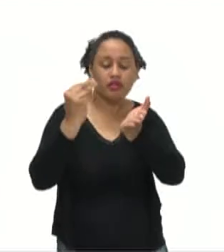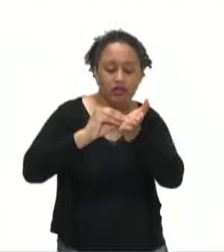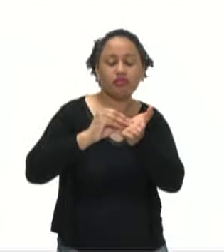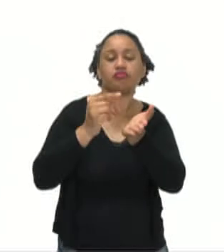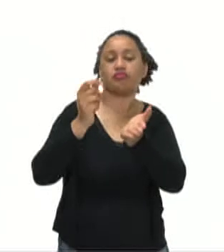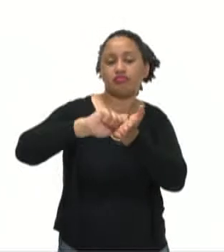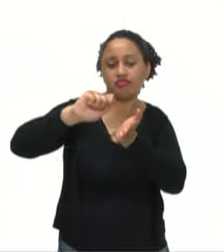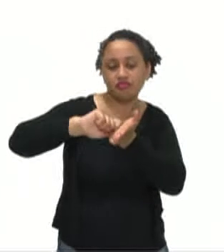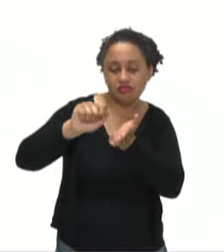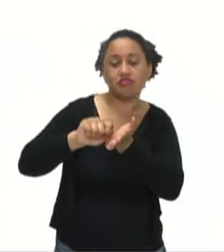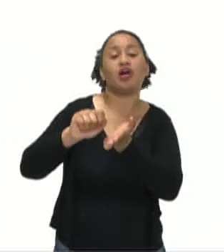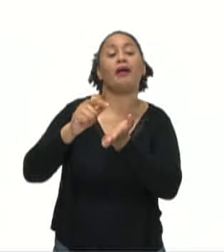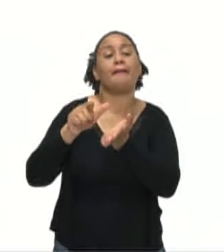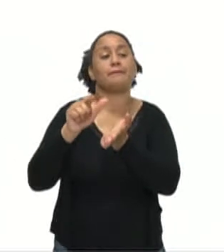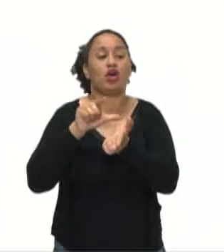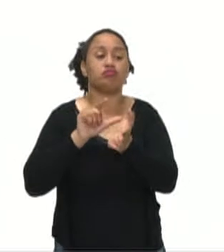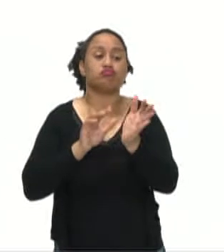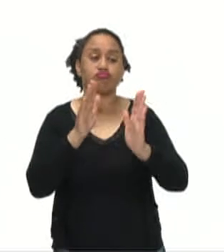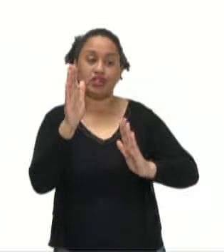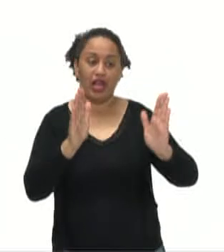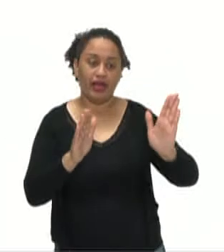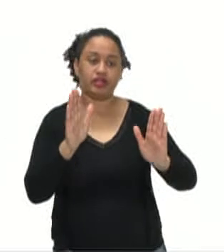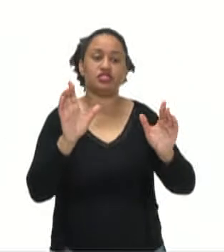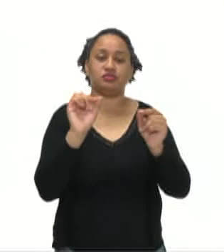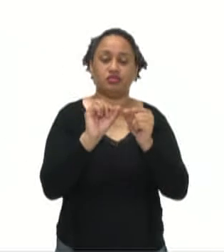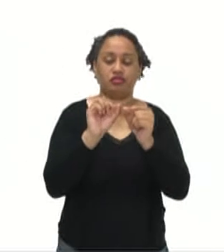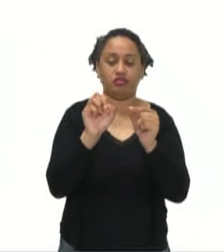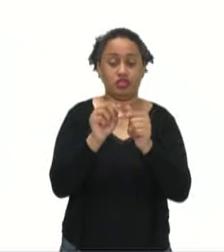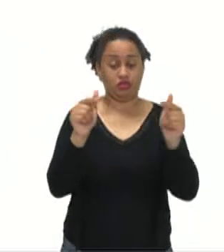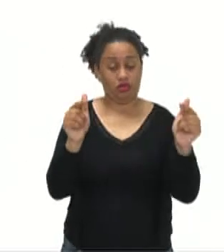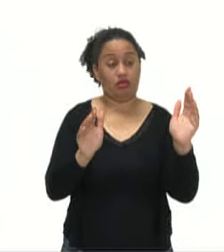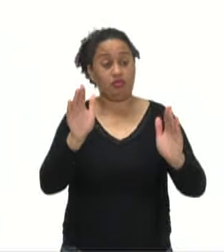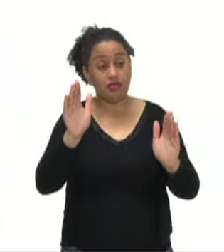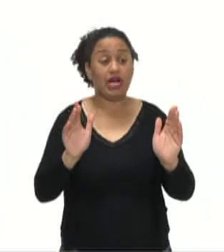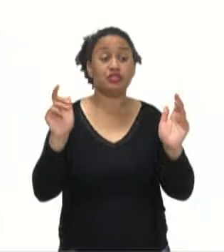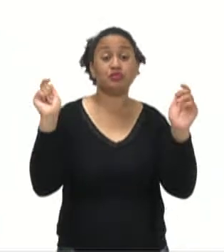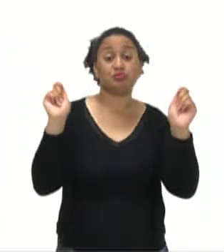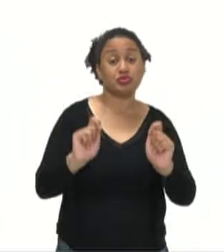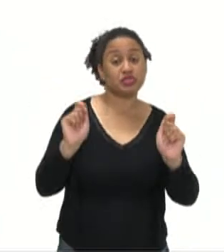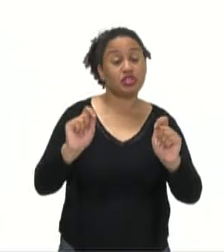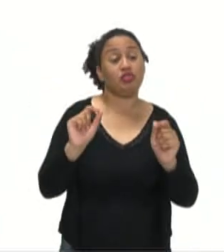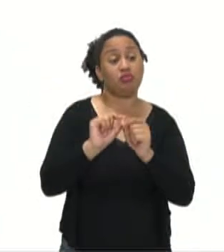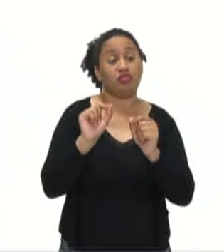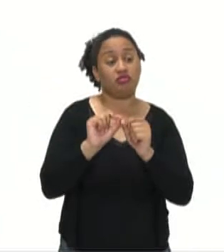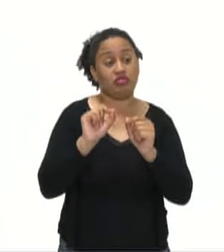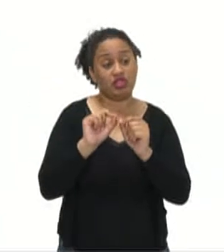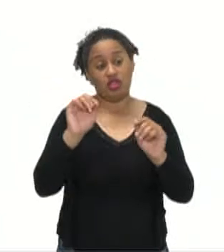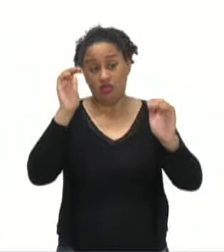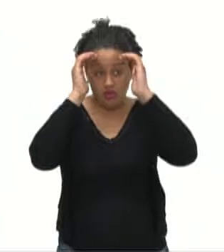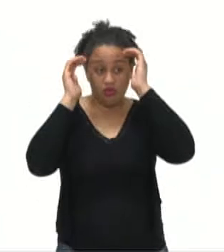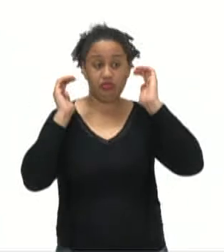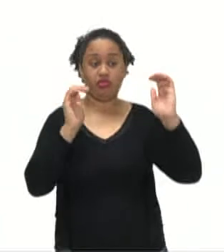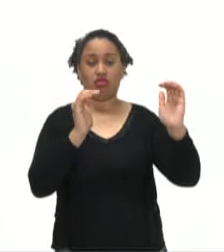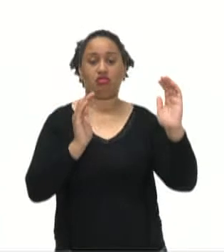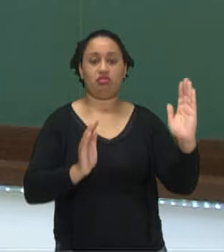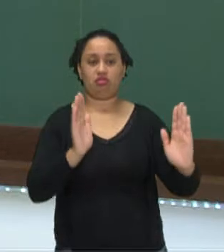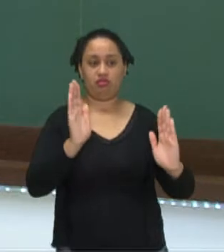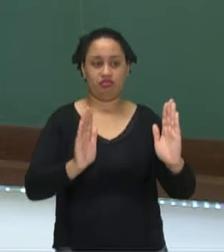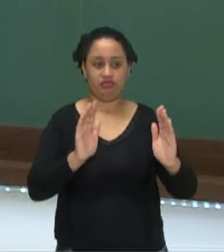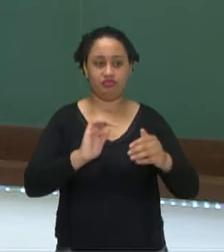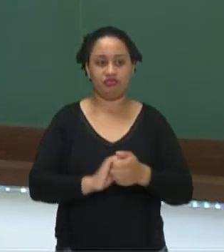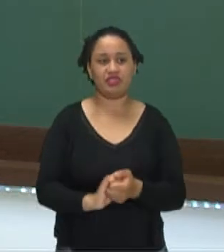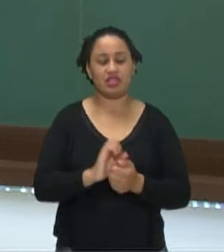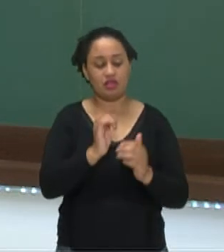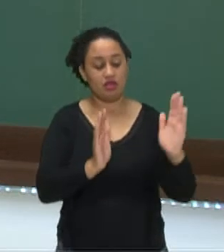Anote, estabeleça prazos factíveis para a realização das suas tarefas e cumpra esses prazos. Se você colocou